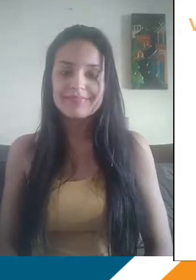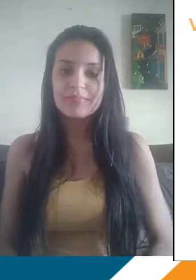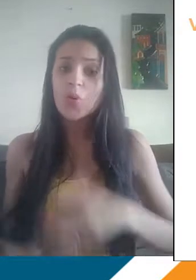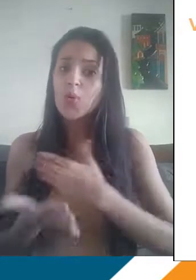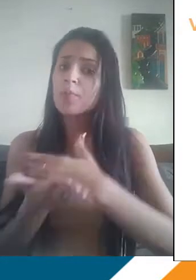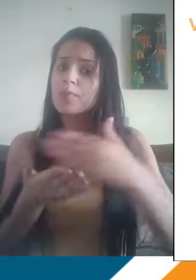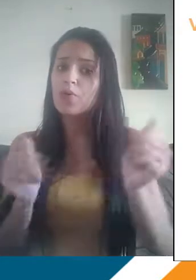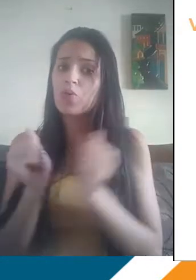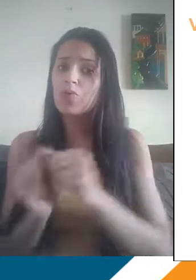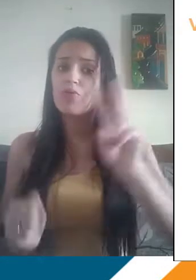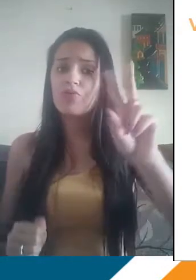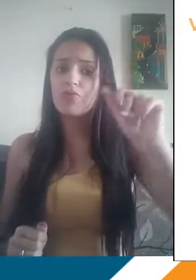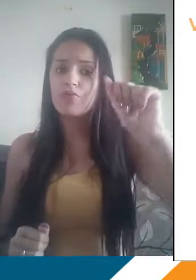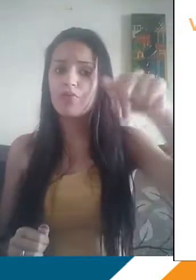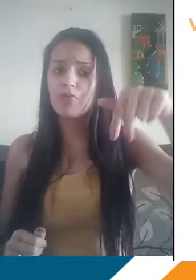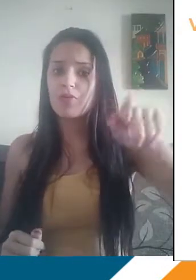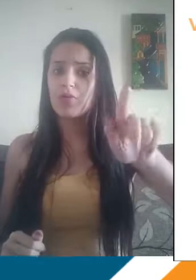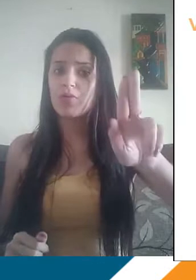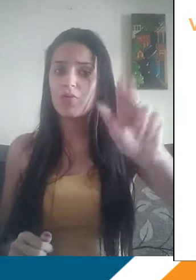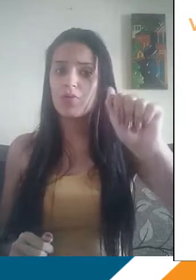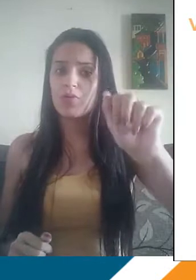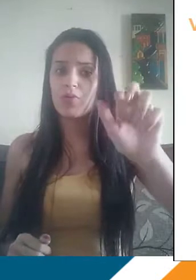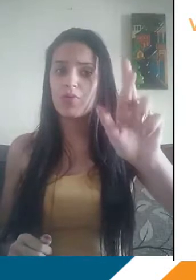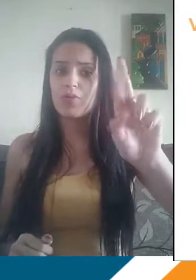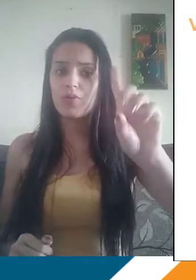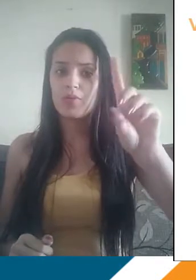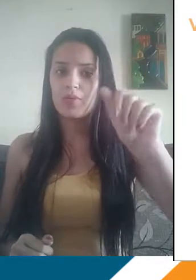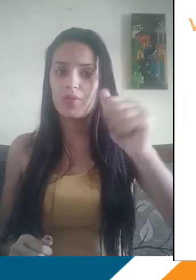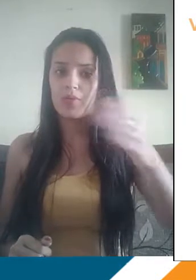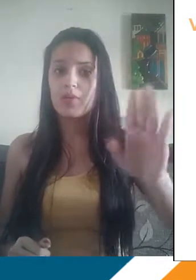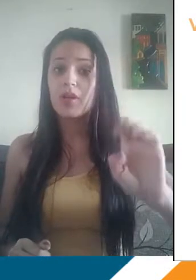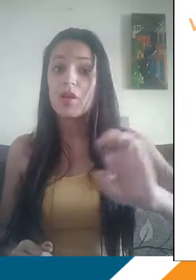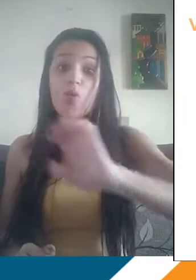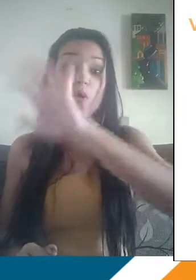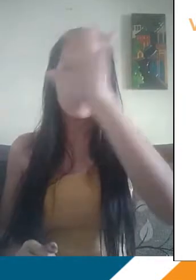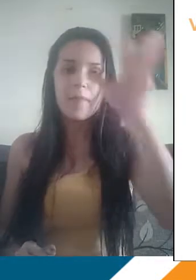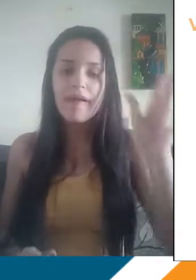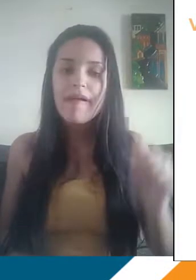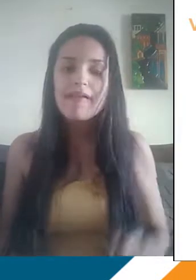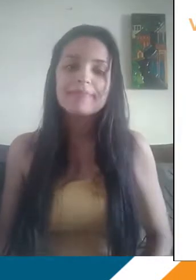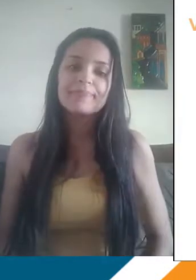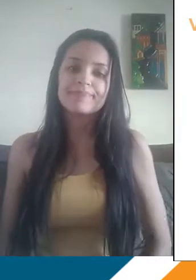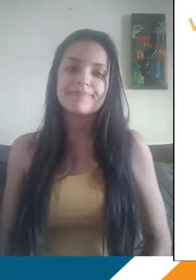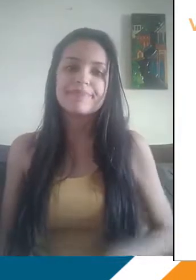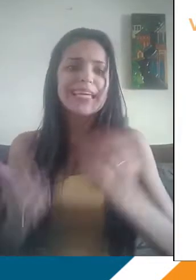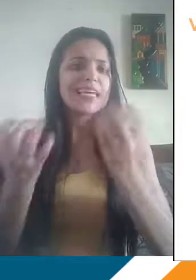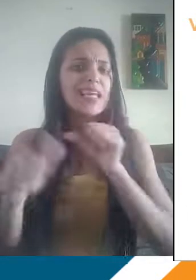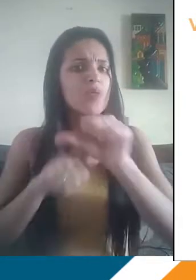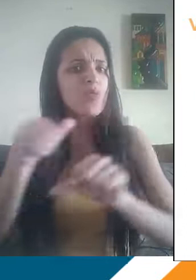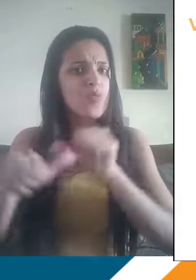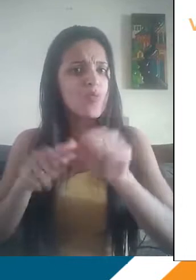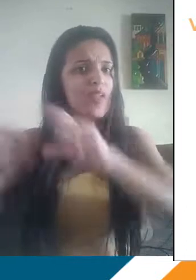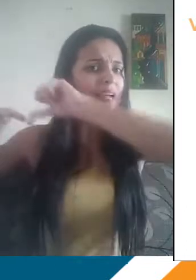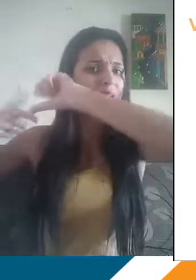europeias, que foram movimentos artísticos que defendiam um rompimento com as estéticas tradicionais